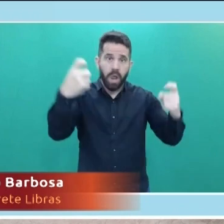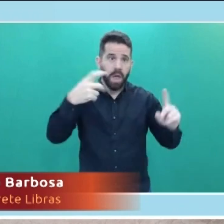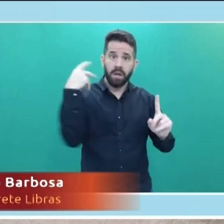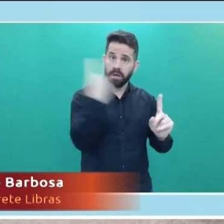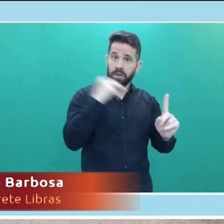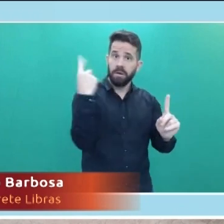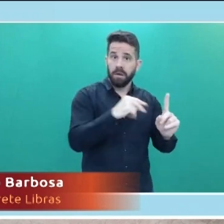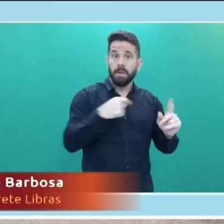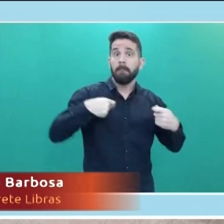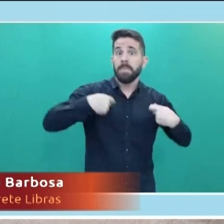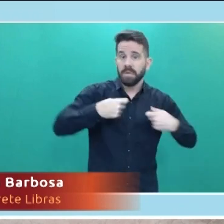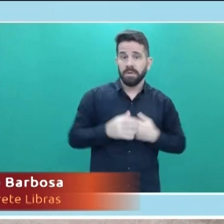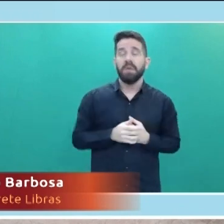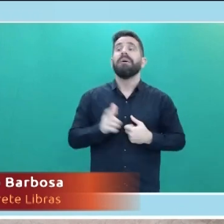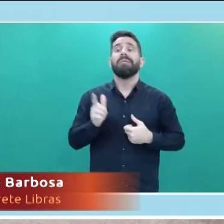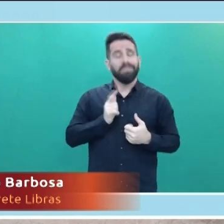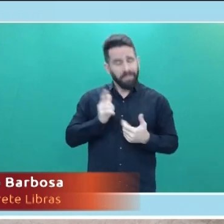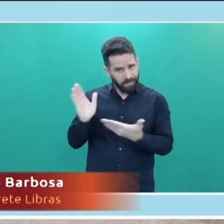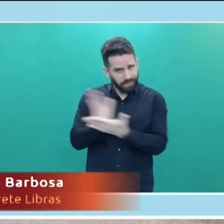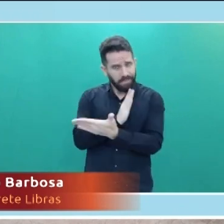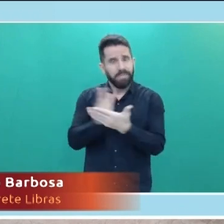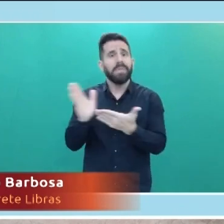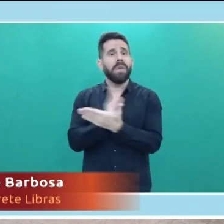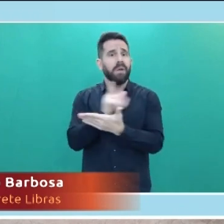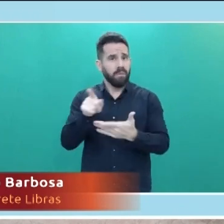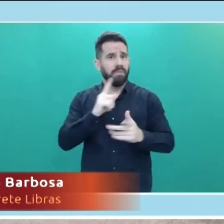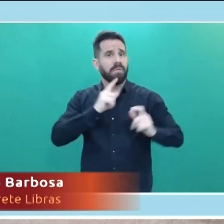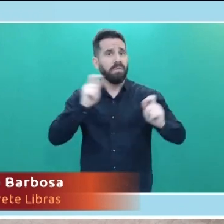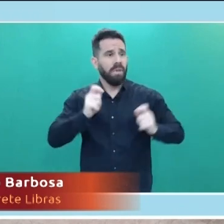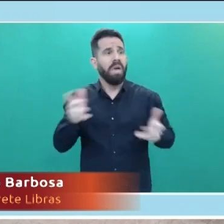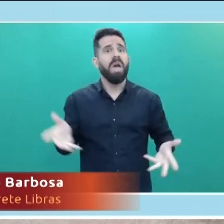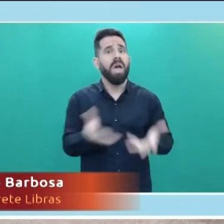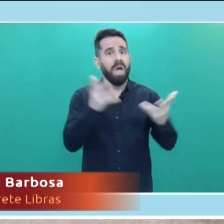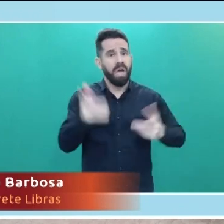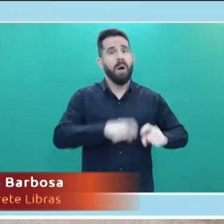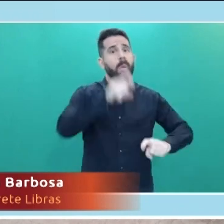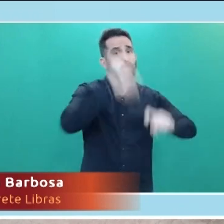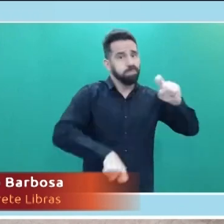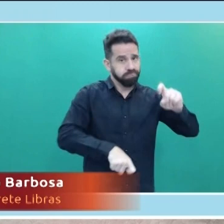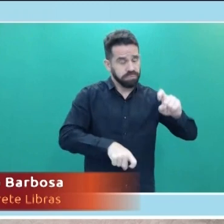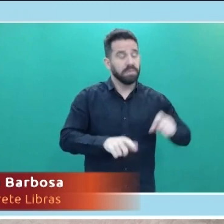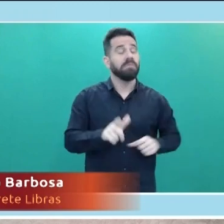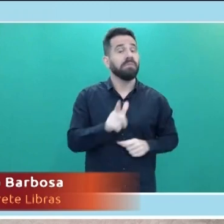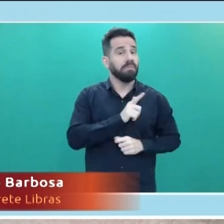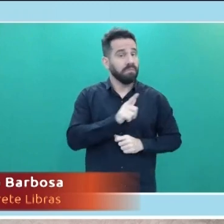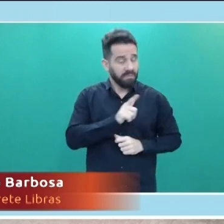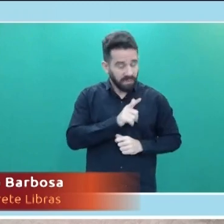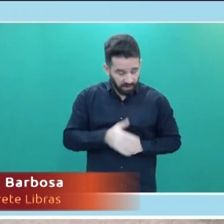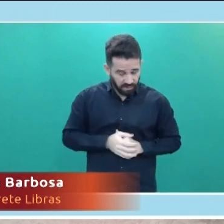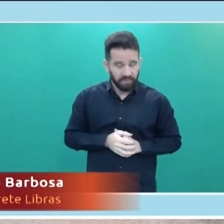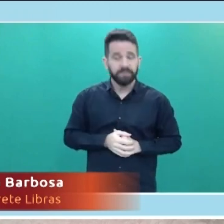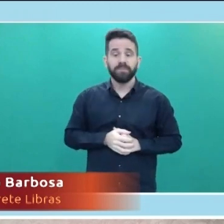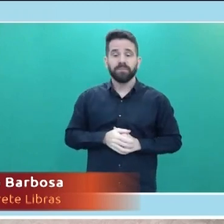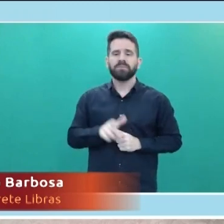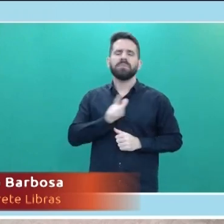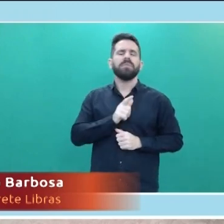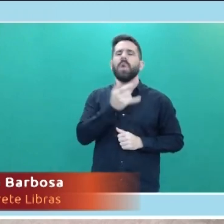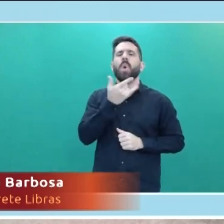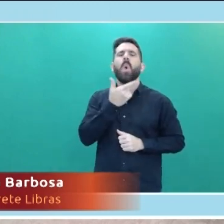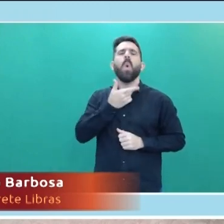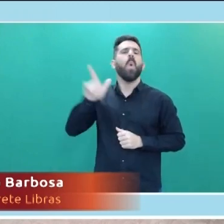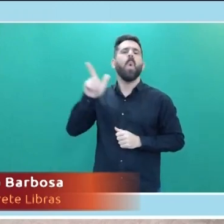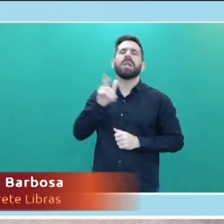ao estupro, muitos deles fazem esse tipo de apologia. Um outro exemplo que eu posso citar aqui de um puá, que